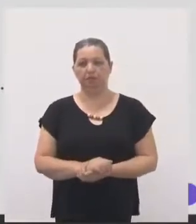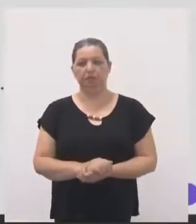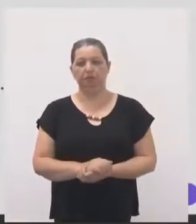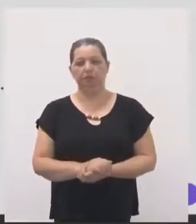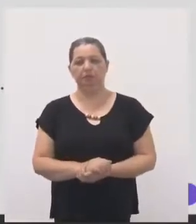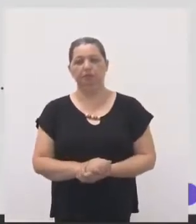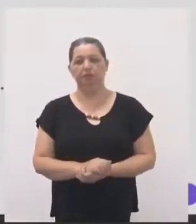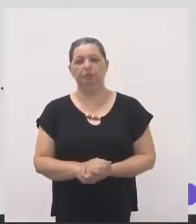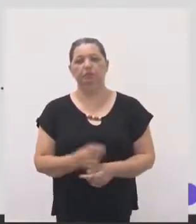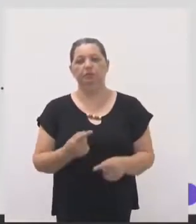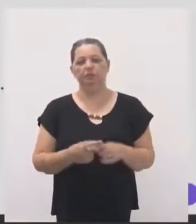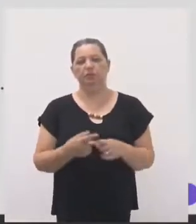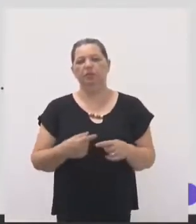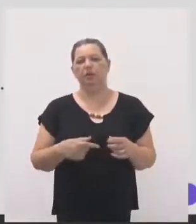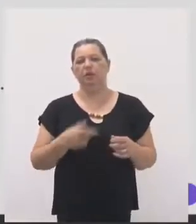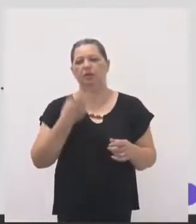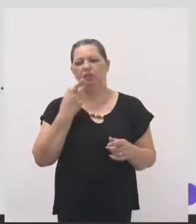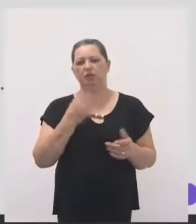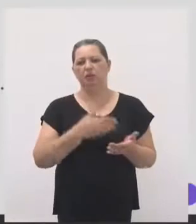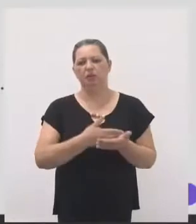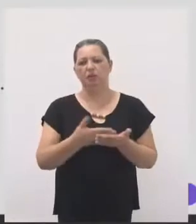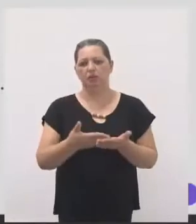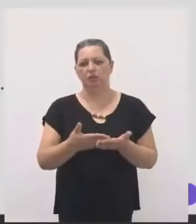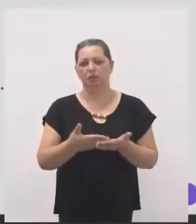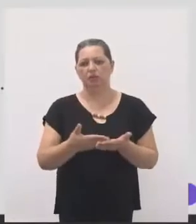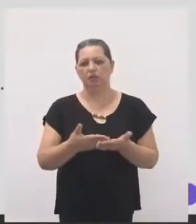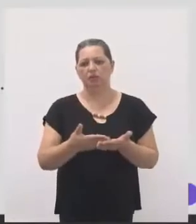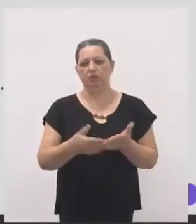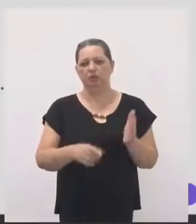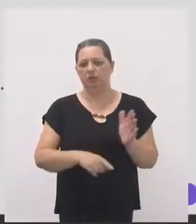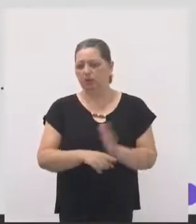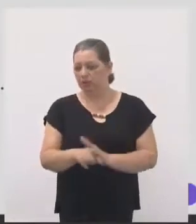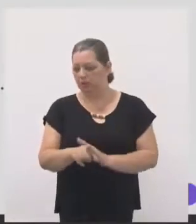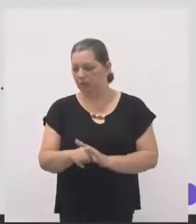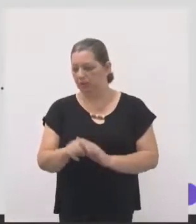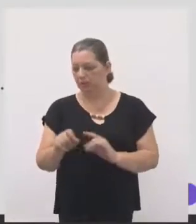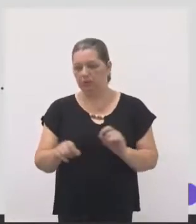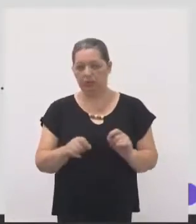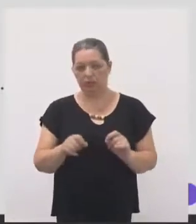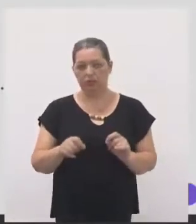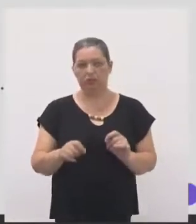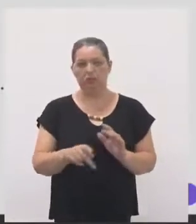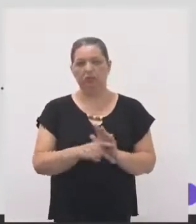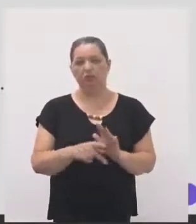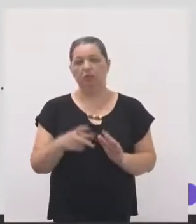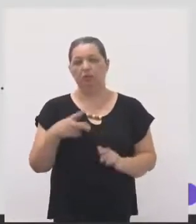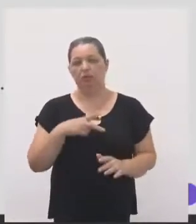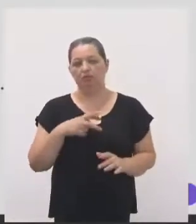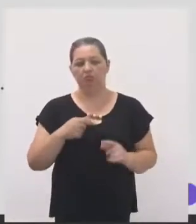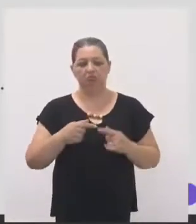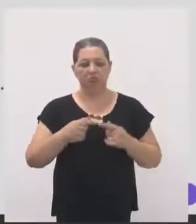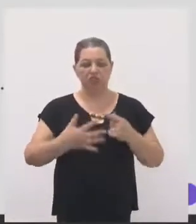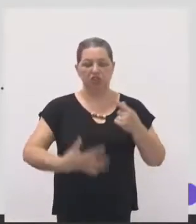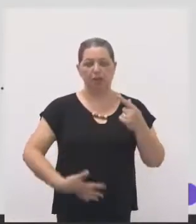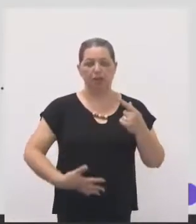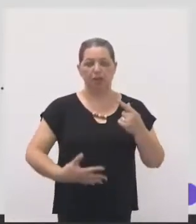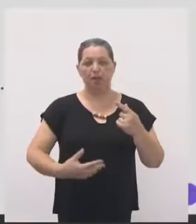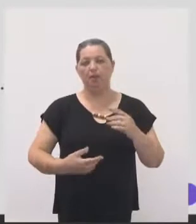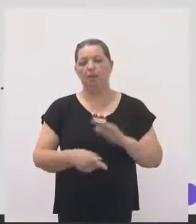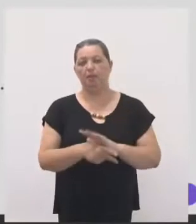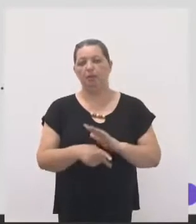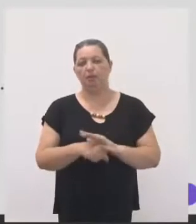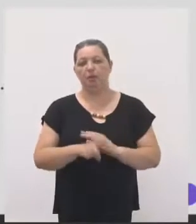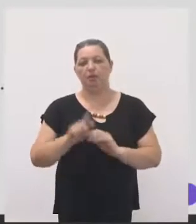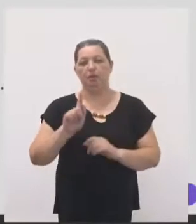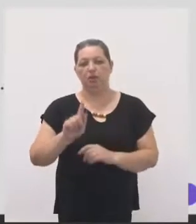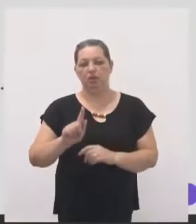questão, Ana, que você me perguntou lá no começo, eu tenho a minha conta Gmail, a minha conta pessoal, como que eu faço para migrar? Eu posso